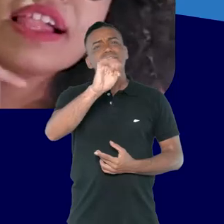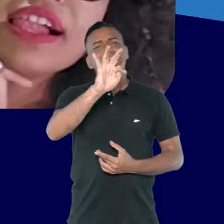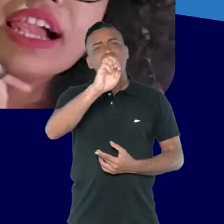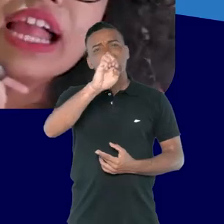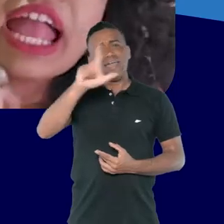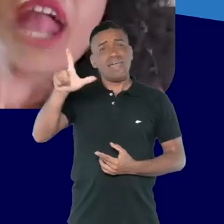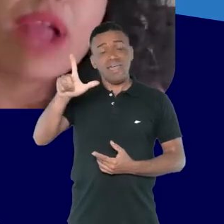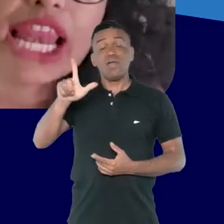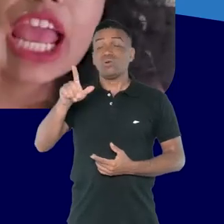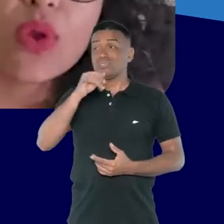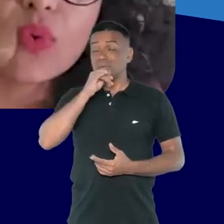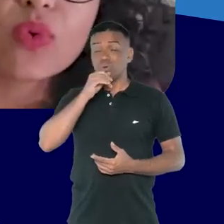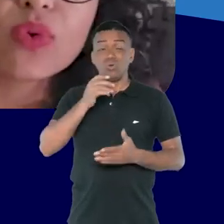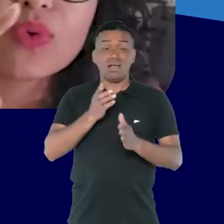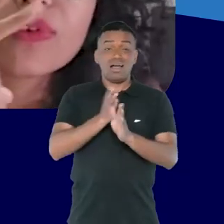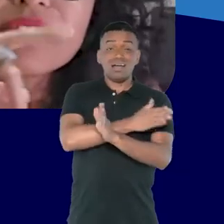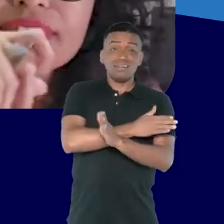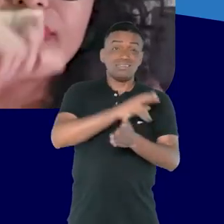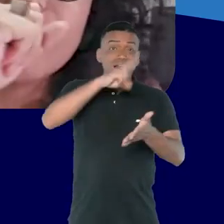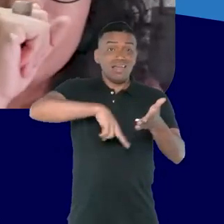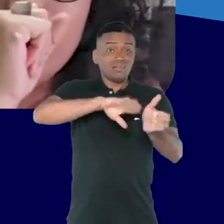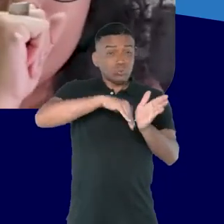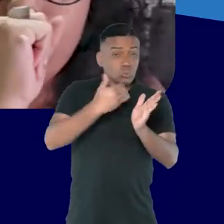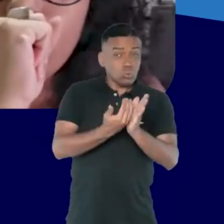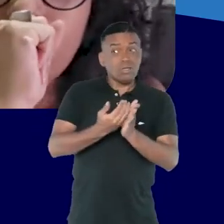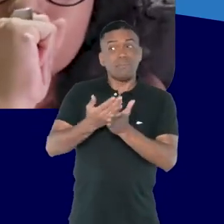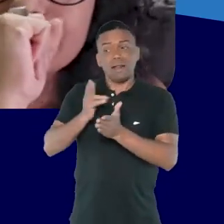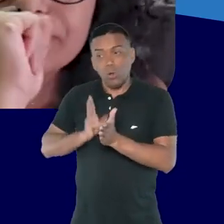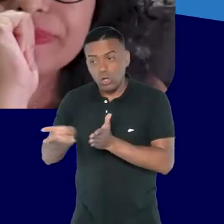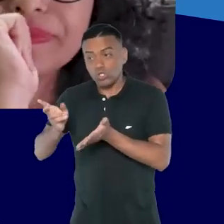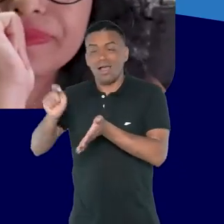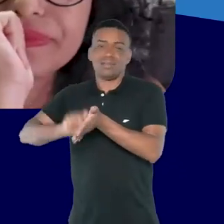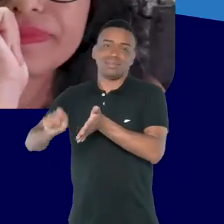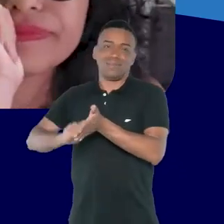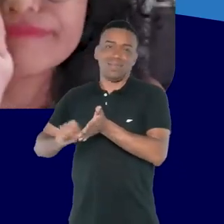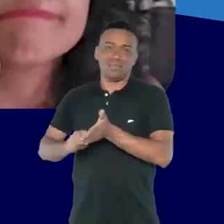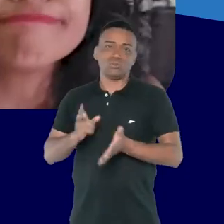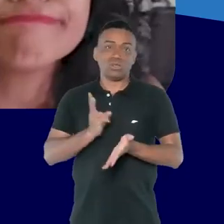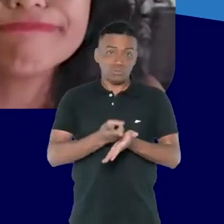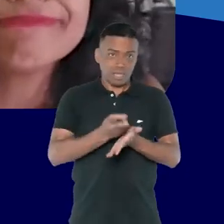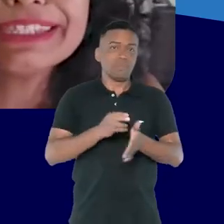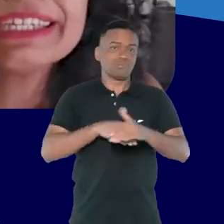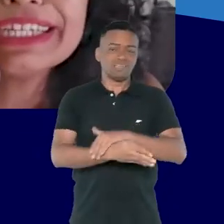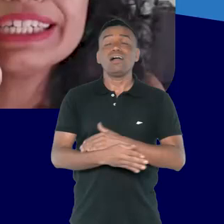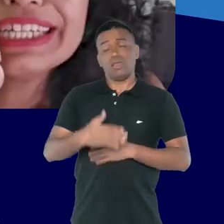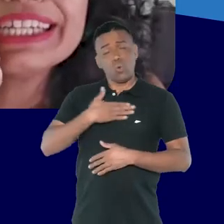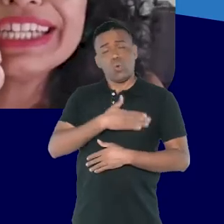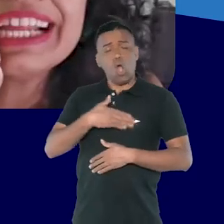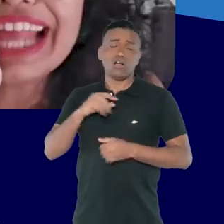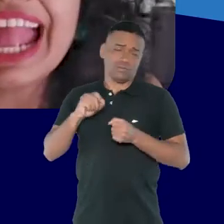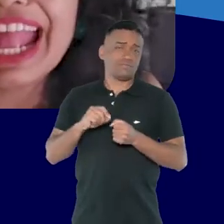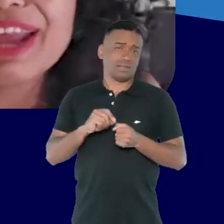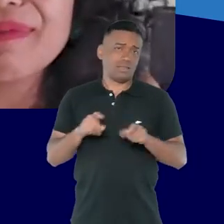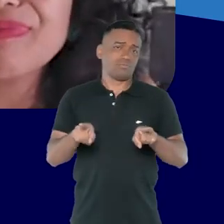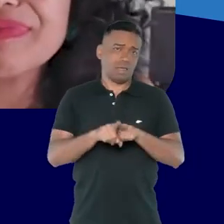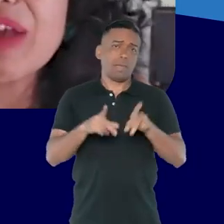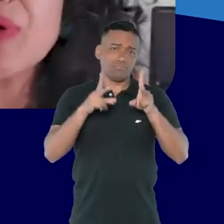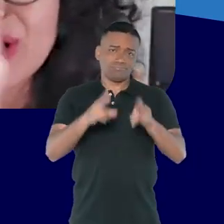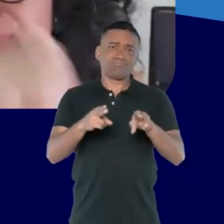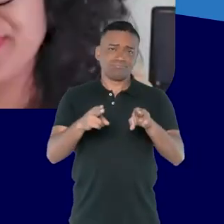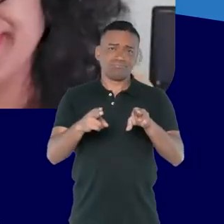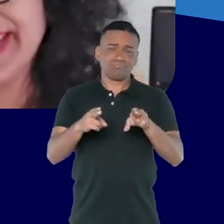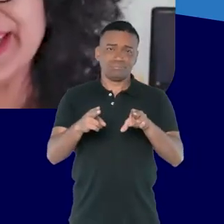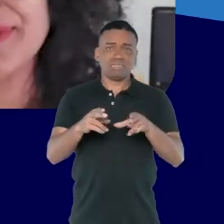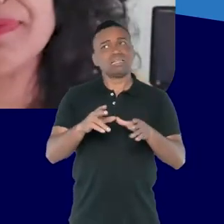novo? Porque tem o Rafael Montes, por exemplo, que ele disse que ele lê o livro todo de novo para continuar escrevendo. Sempre faz isso.